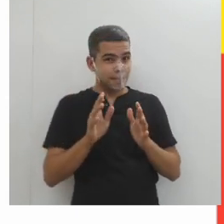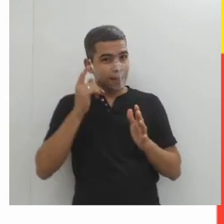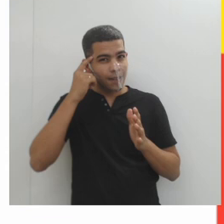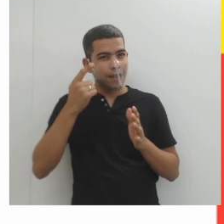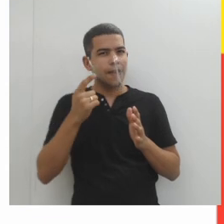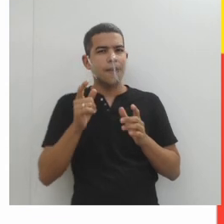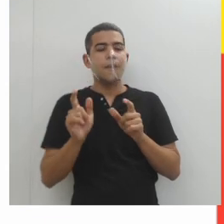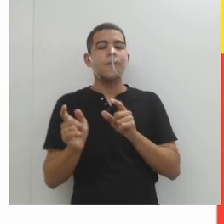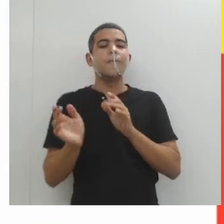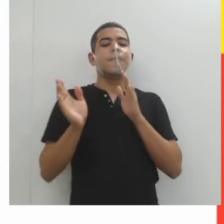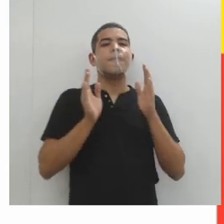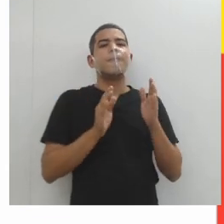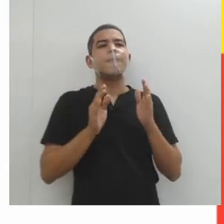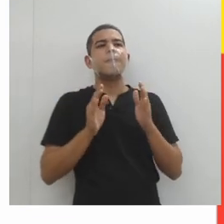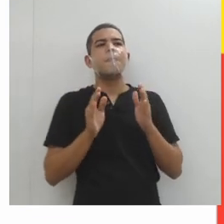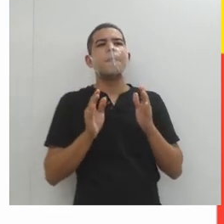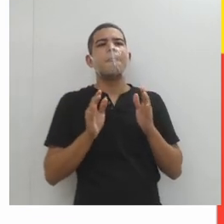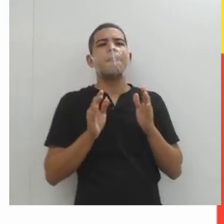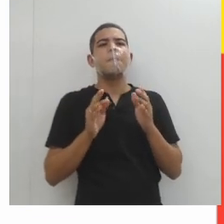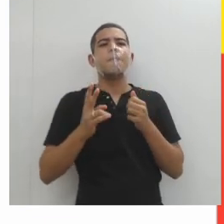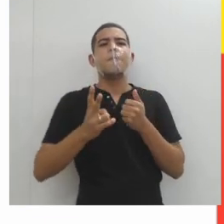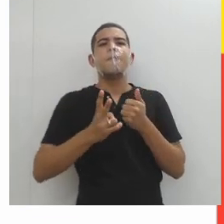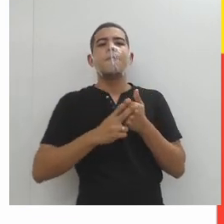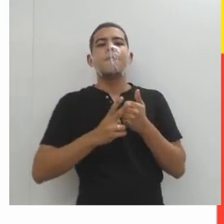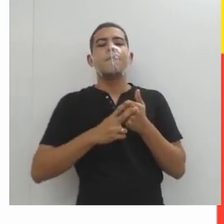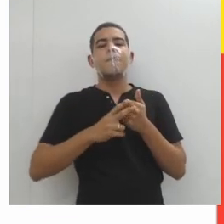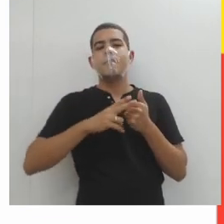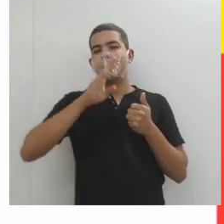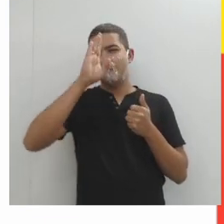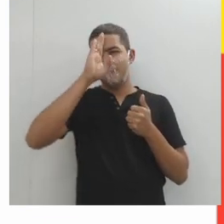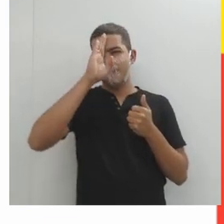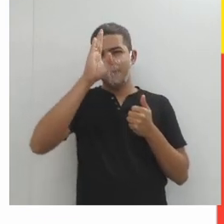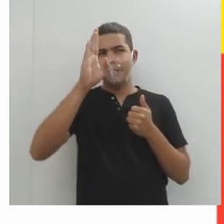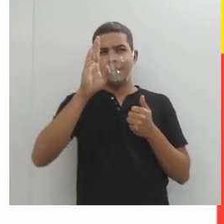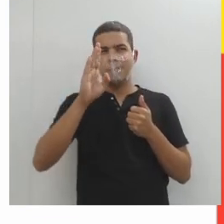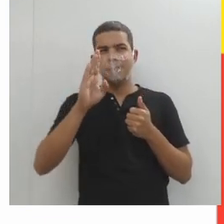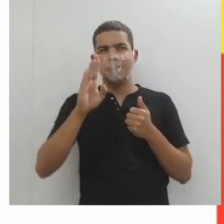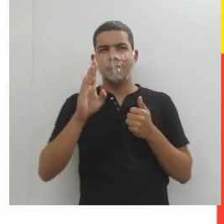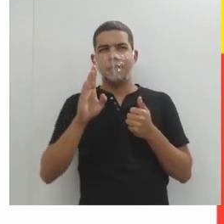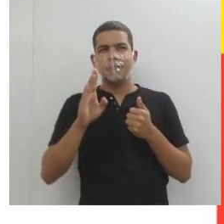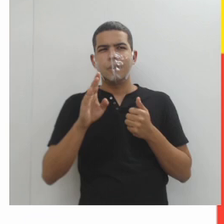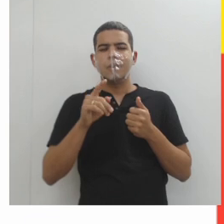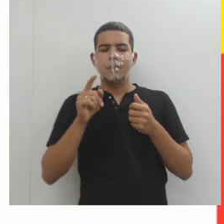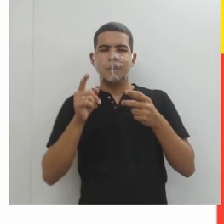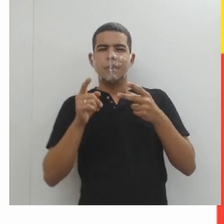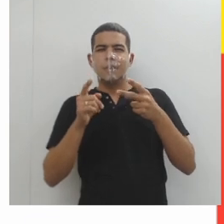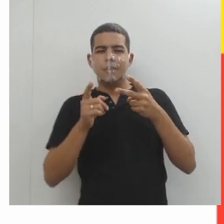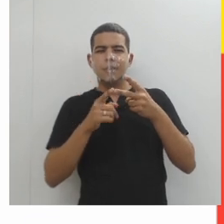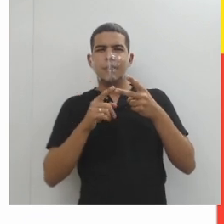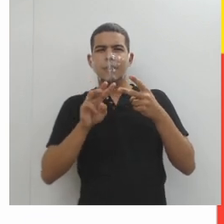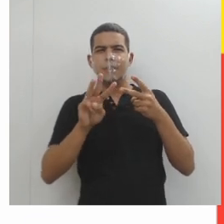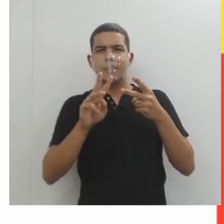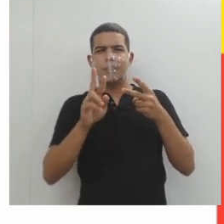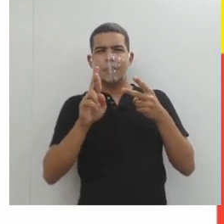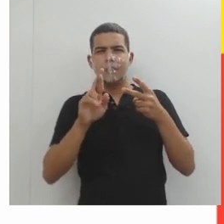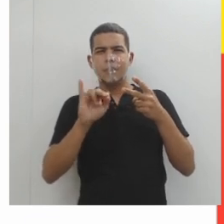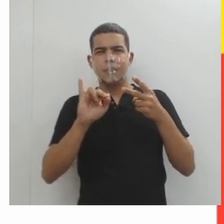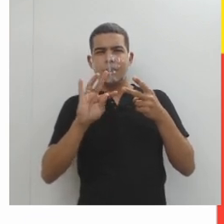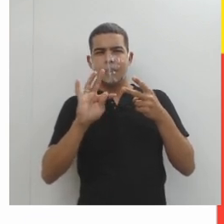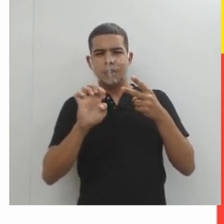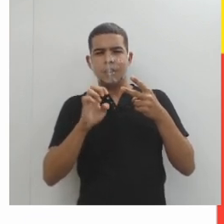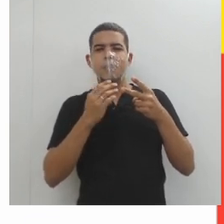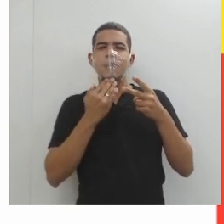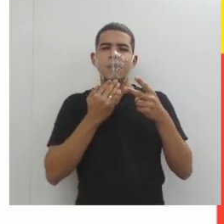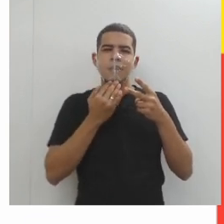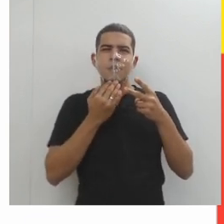E aí eu preciso do verbo principal, que é o write, no particípio passado. Ele é um verbo irregular, tá, gente? Então, se é um verbo irregular, não